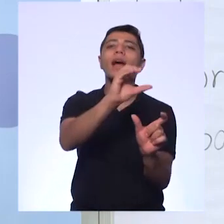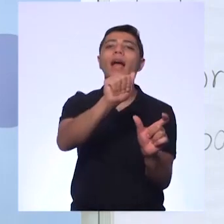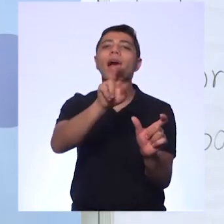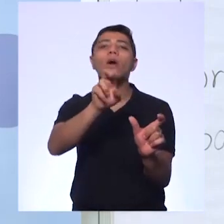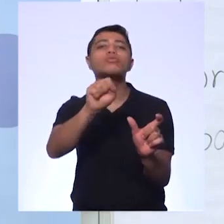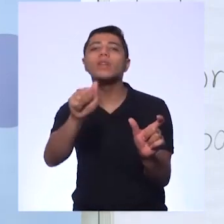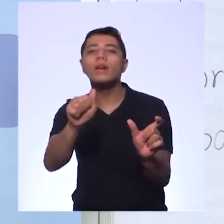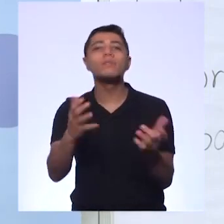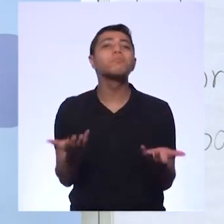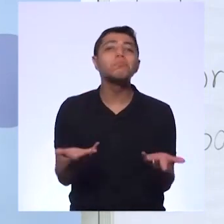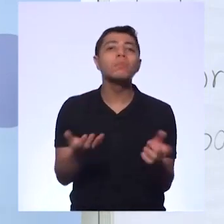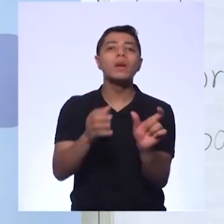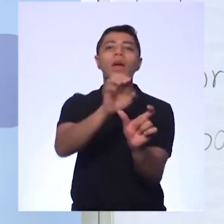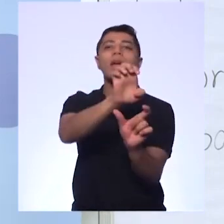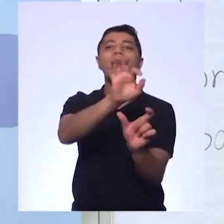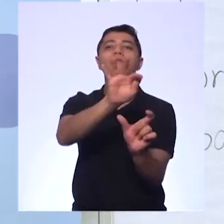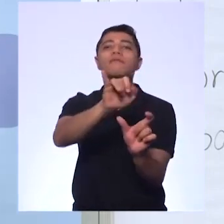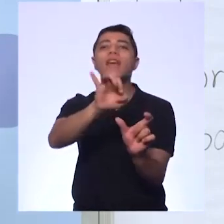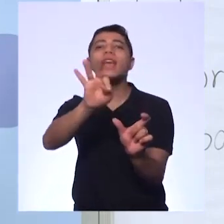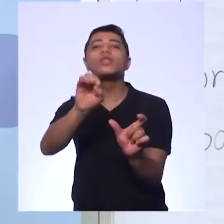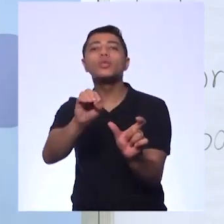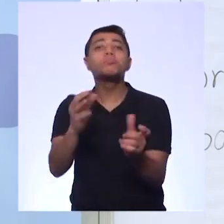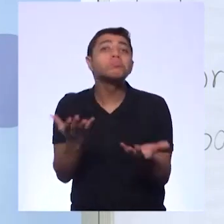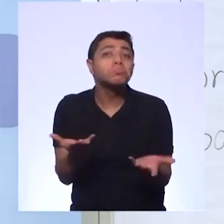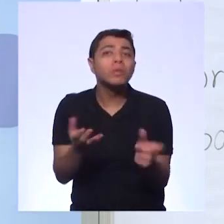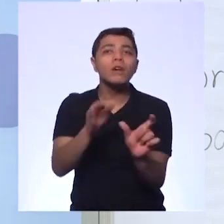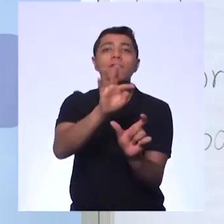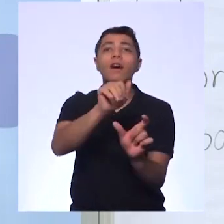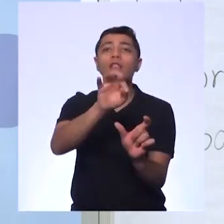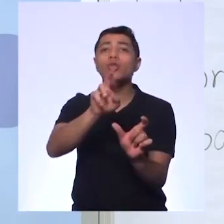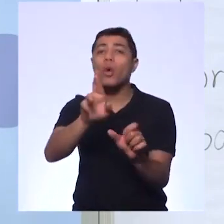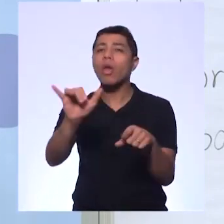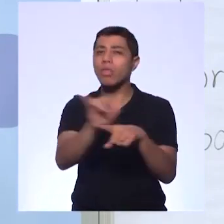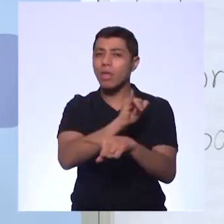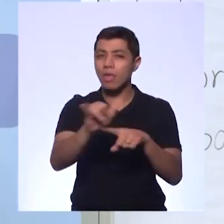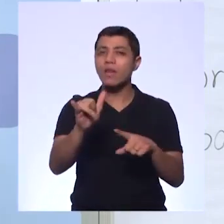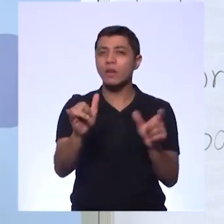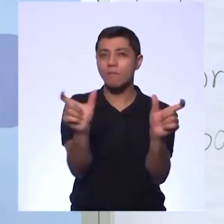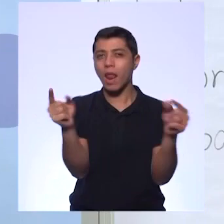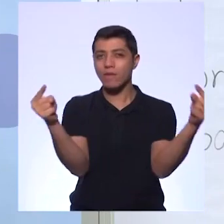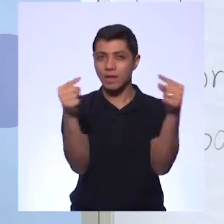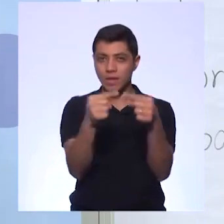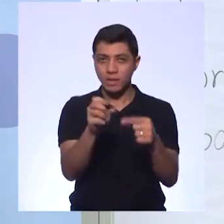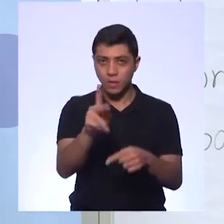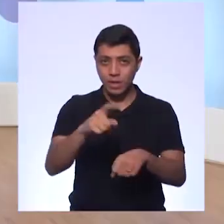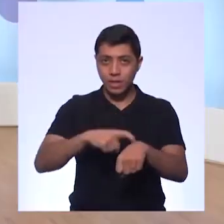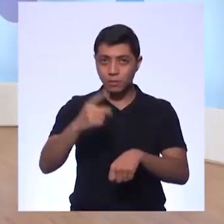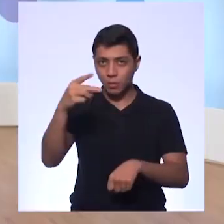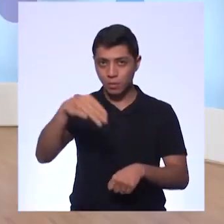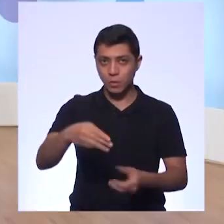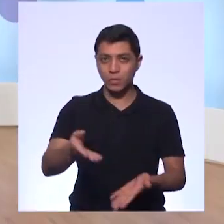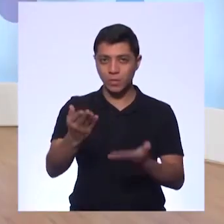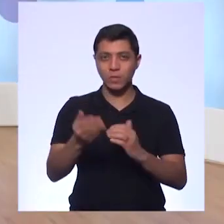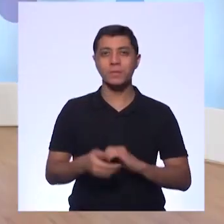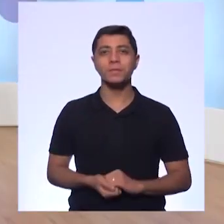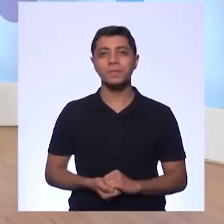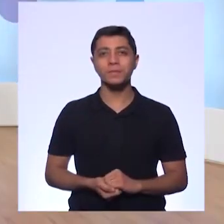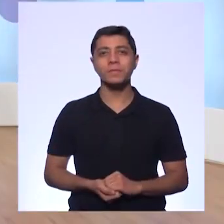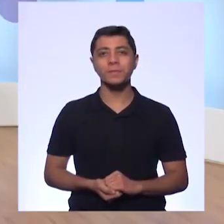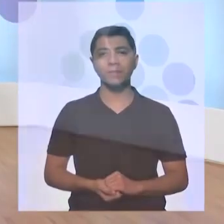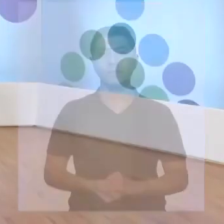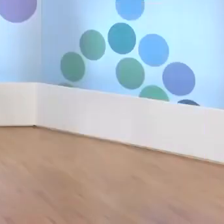com o português. Então, use essas estratégias para você conseguir fazer a ligação entre as palavras. Então, a gente volta em 2 minutinhos.